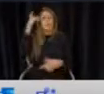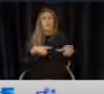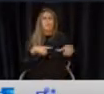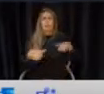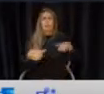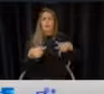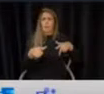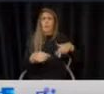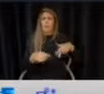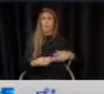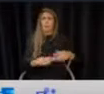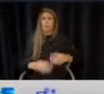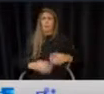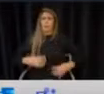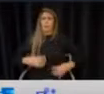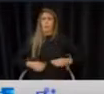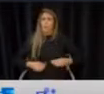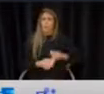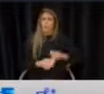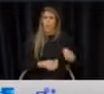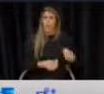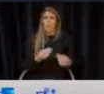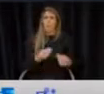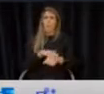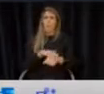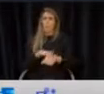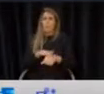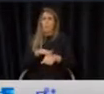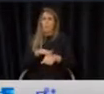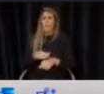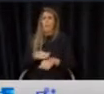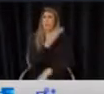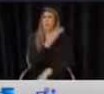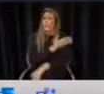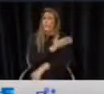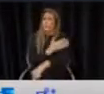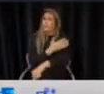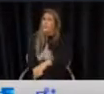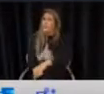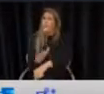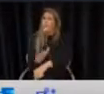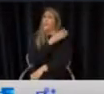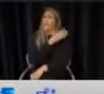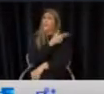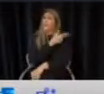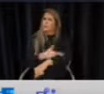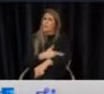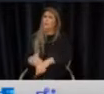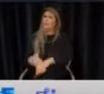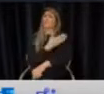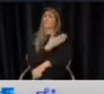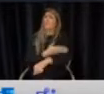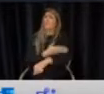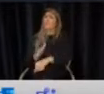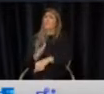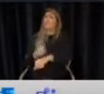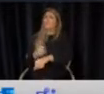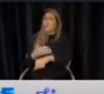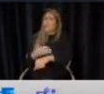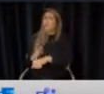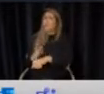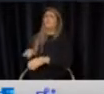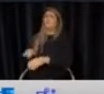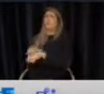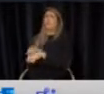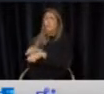órgãos, que vão falar com a família sobre a possibilidade de doar os órgãos. A família autorizando a doação dos